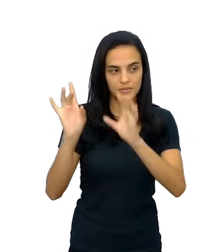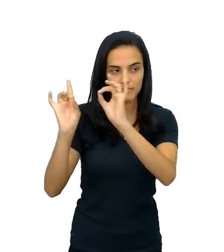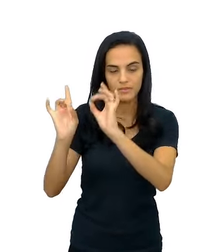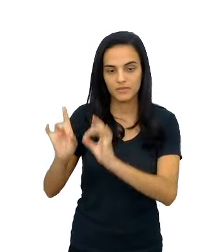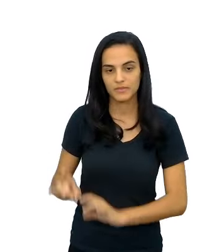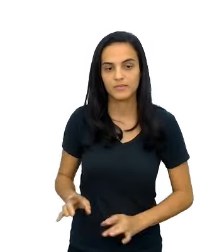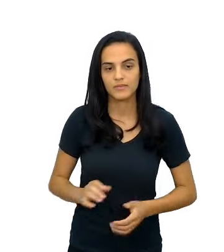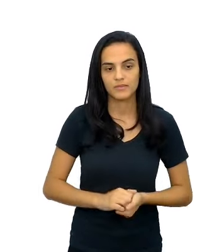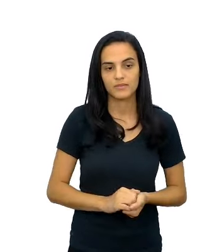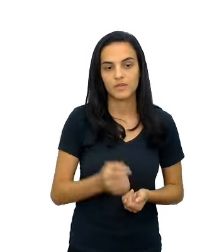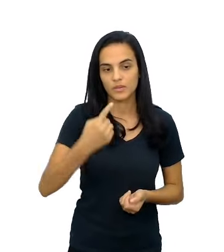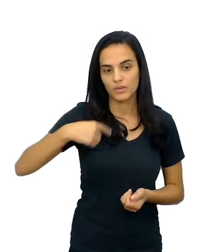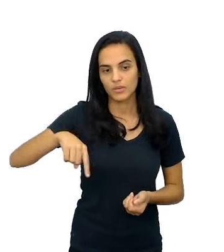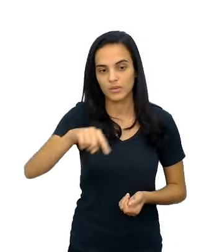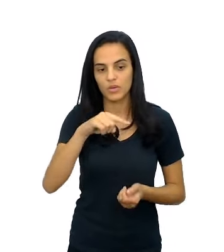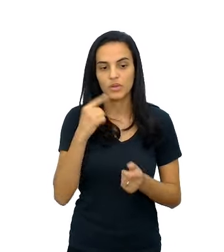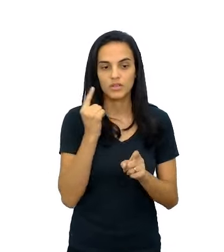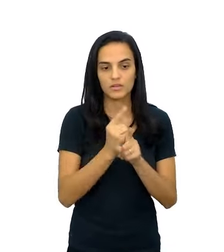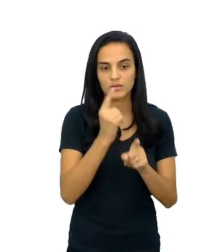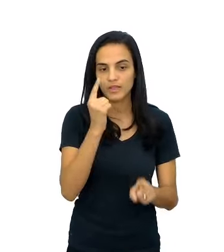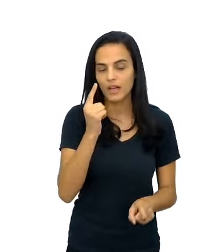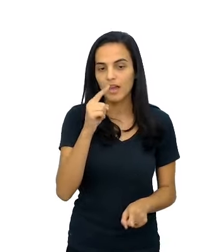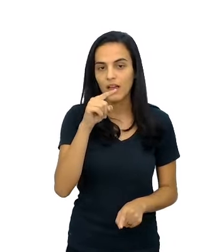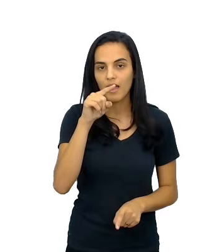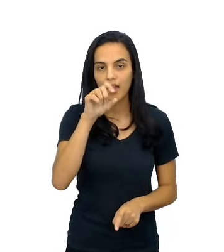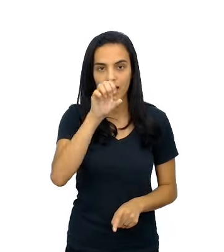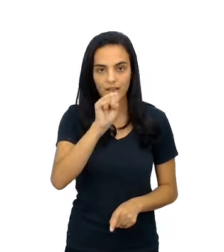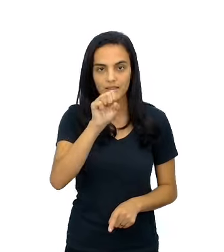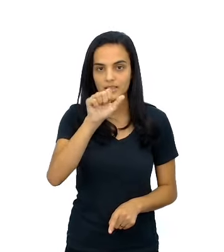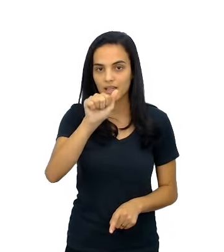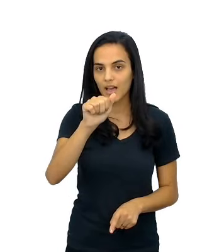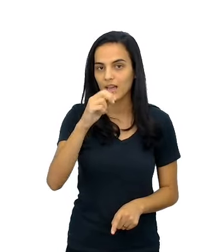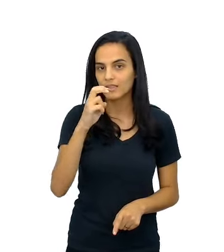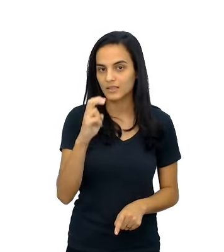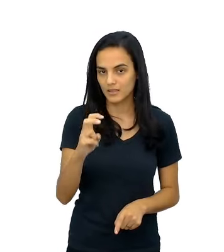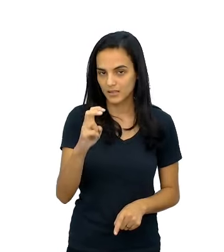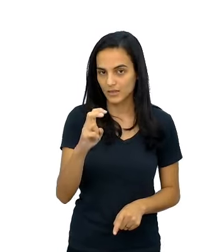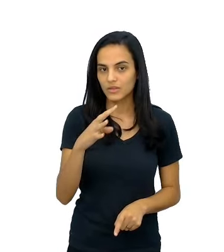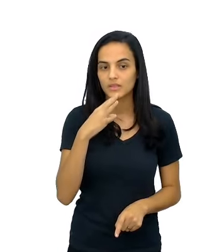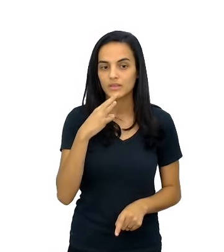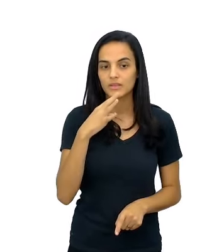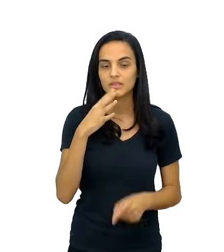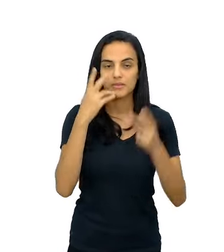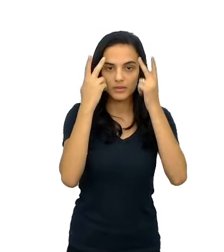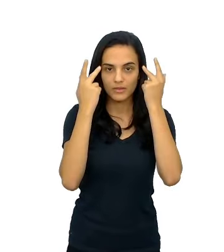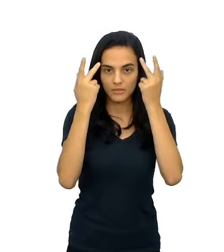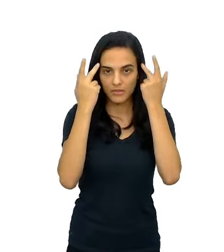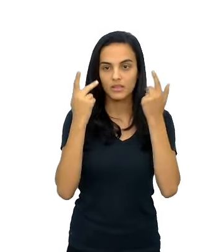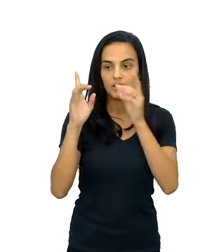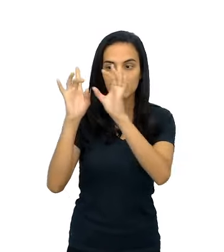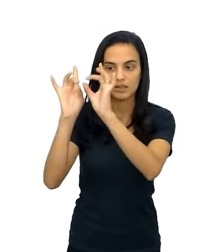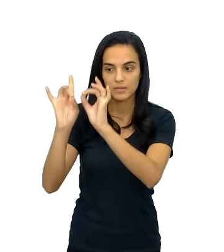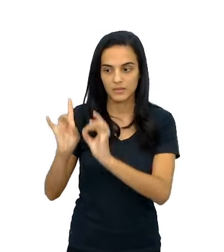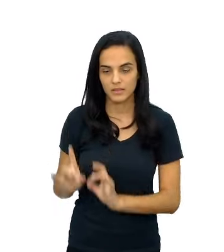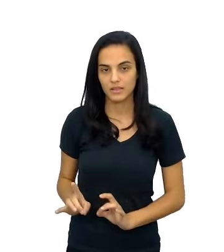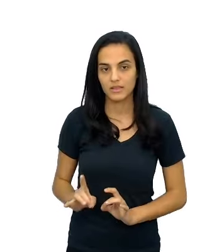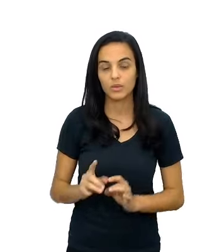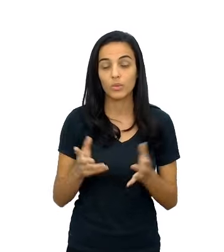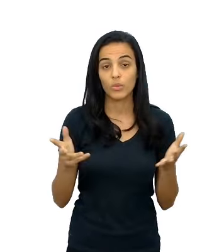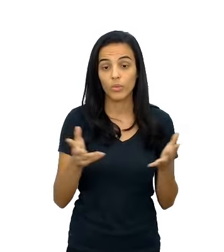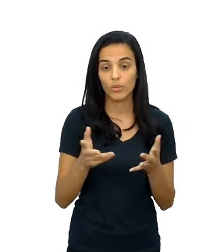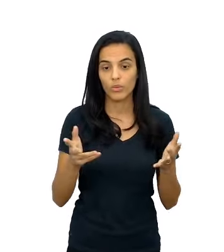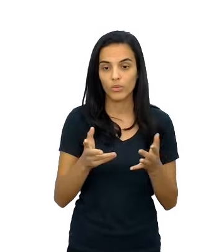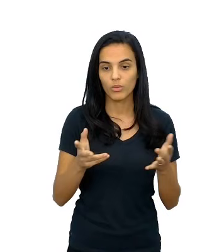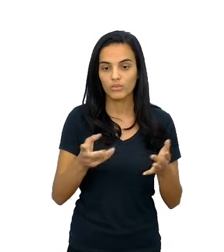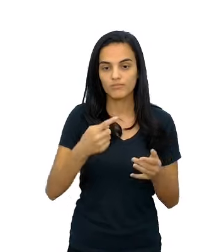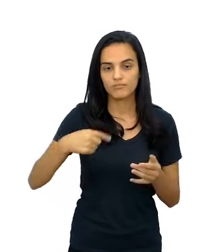Então, no nosso encontro da SA5, nós já falamos do conhecimento comum e do conhecimento especializado. Hoje nós